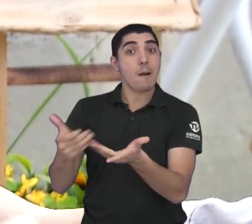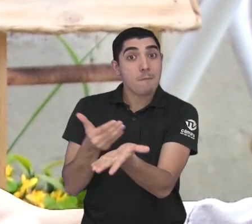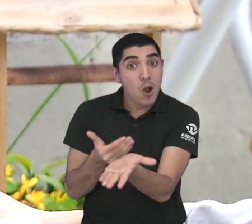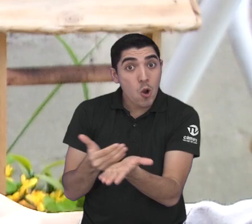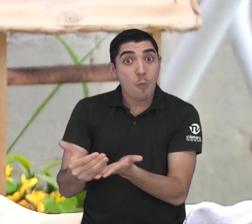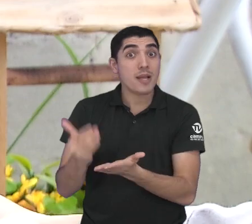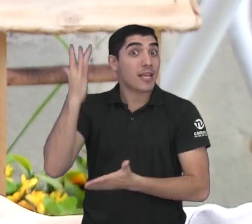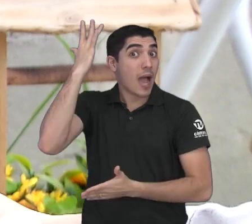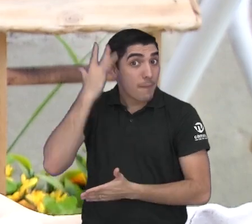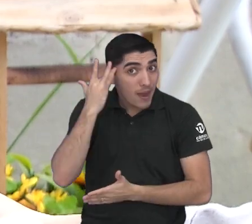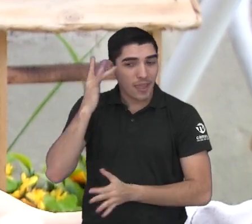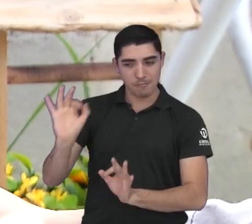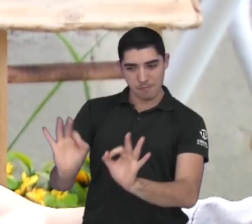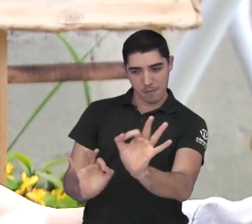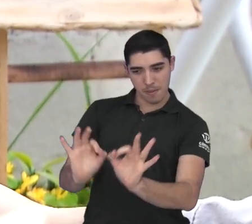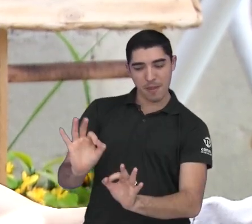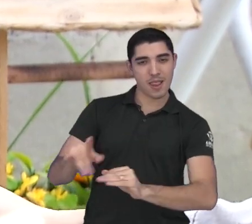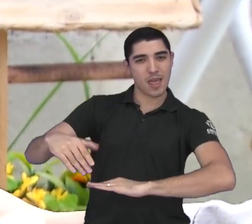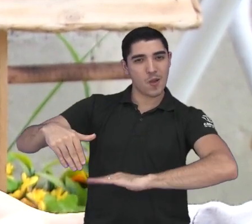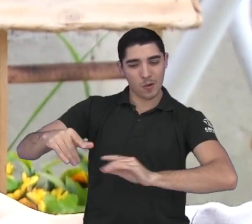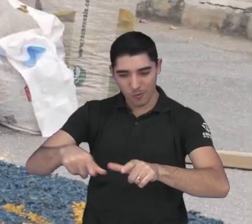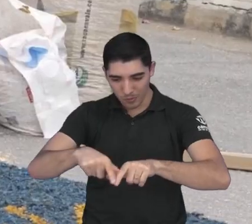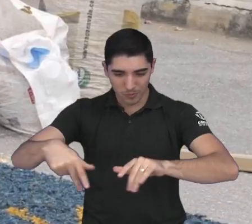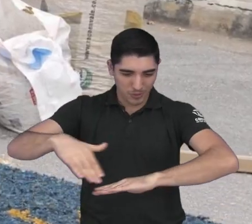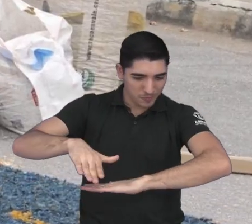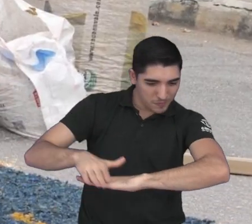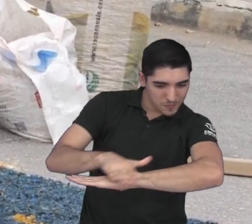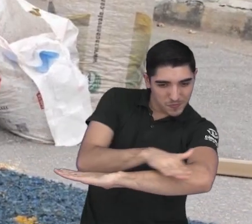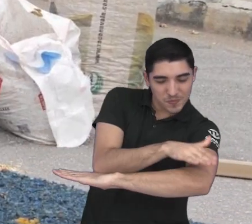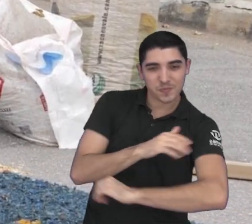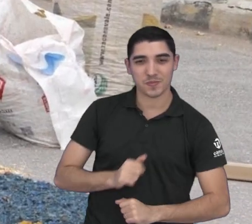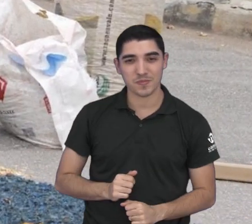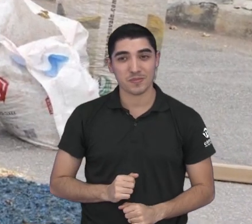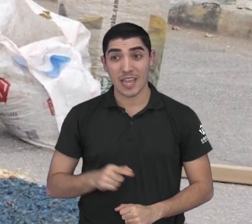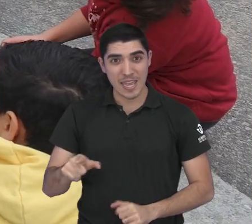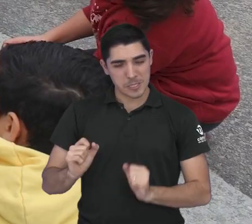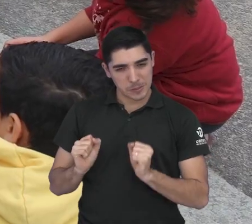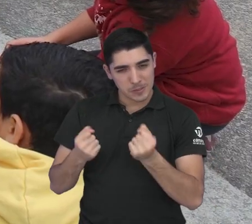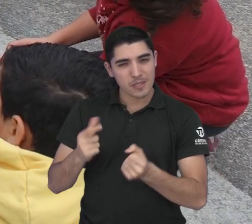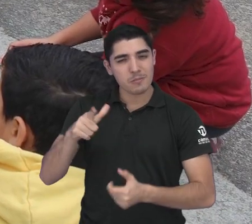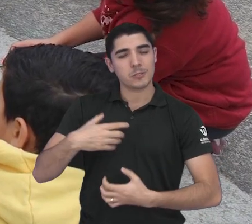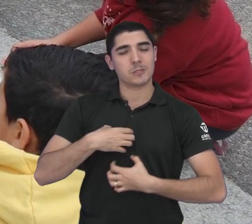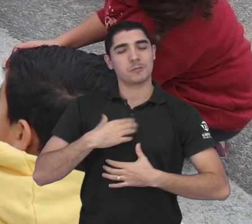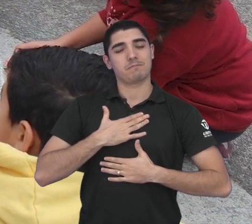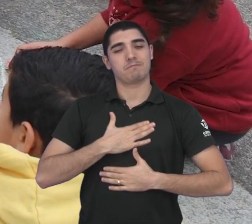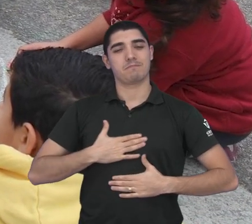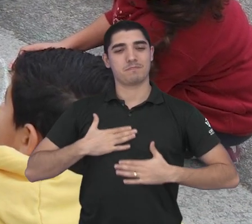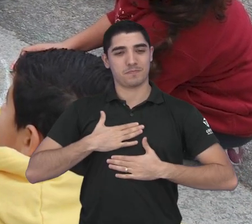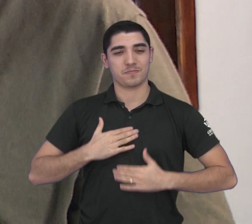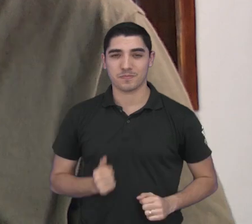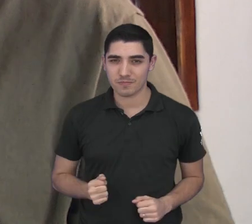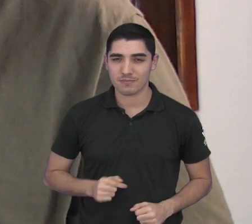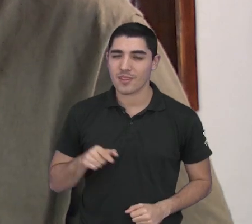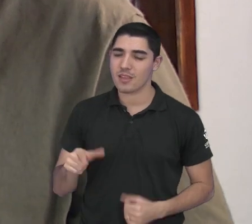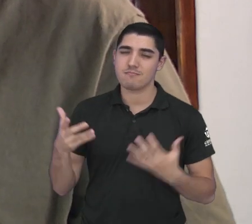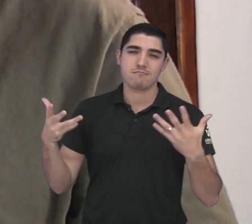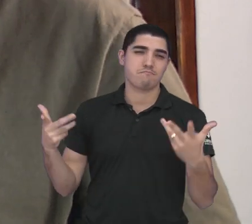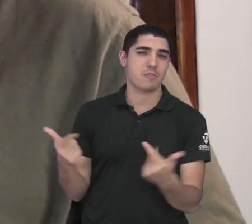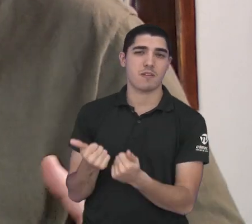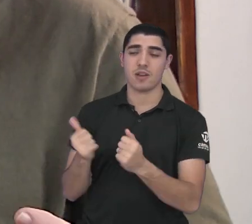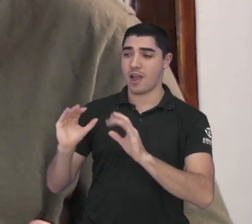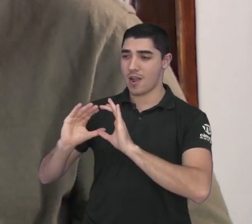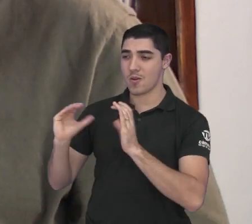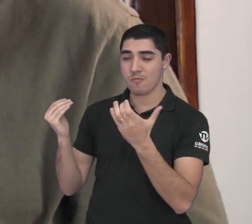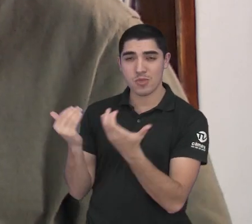preparando para começar o tapete, né? Dedicação que depois se transforma em satisfação. É muito rico,